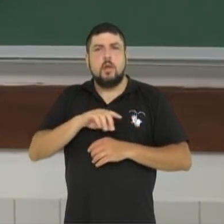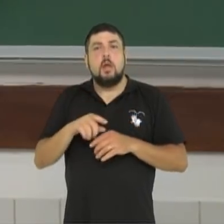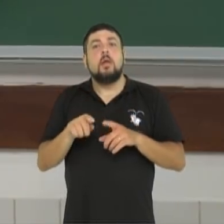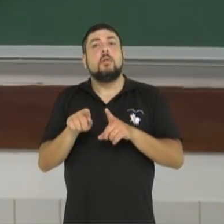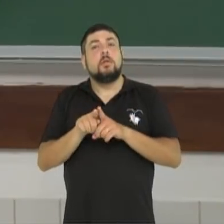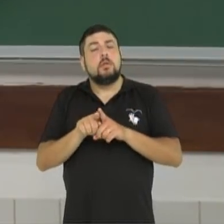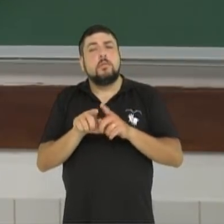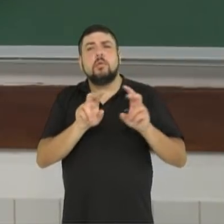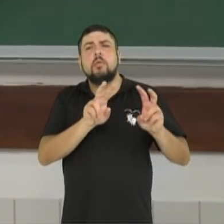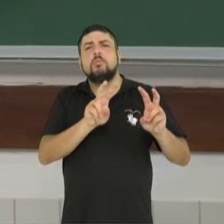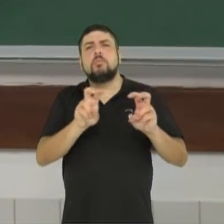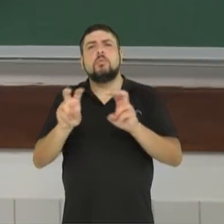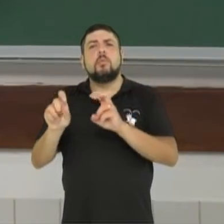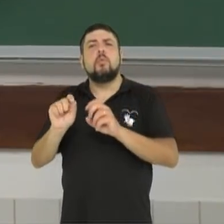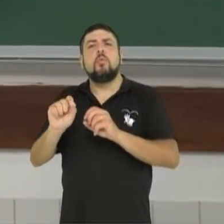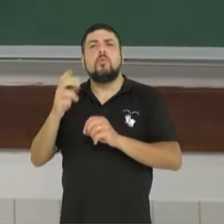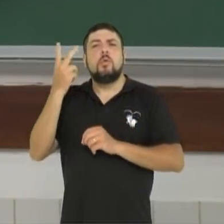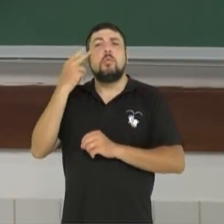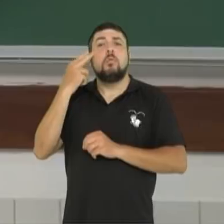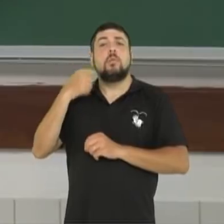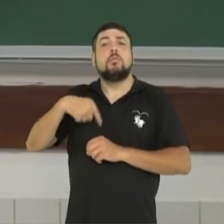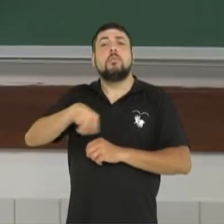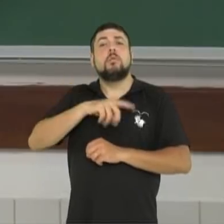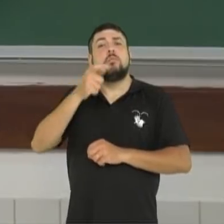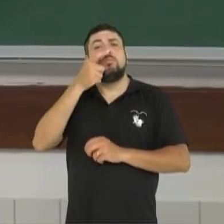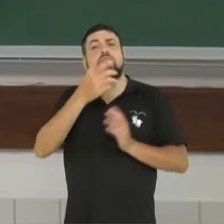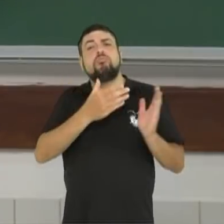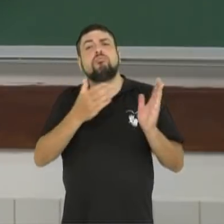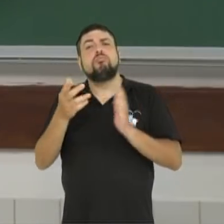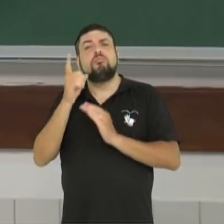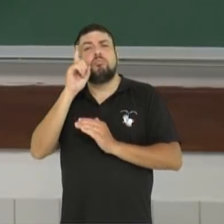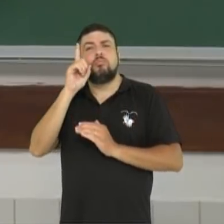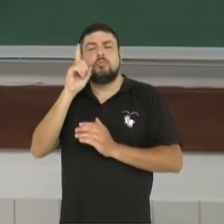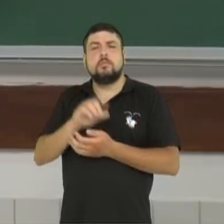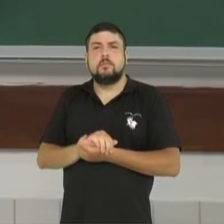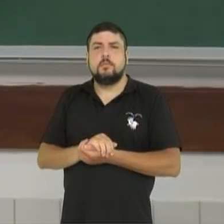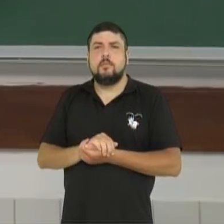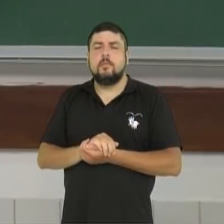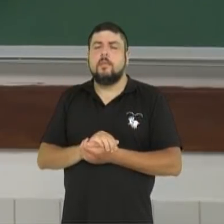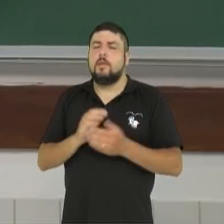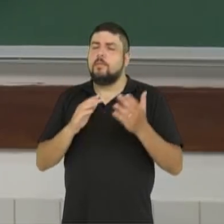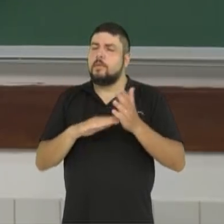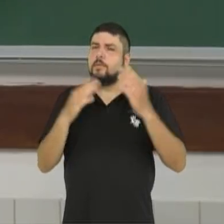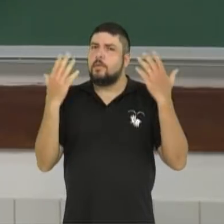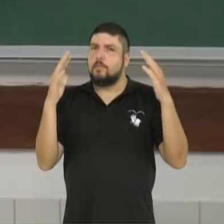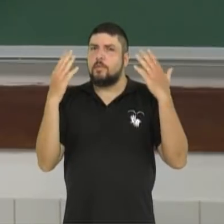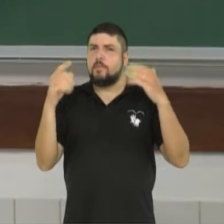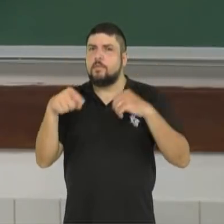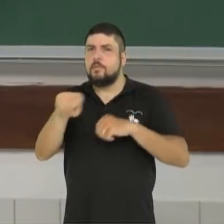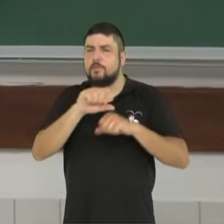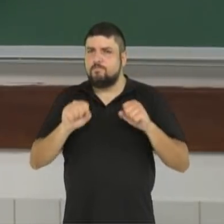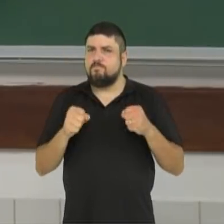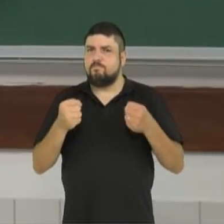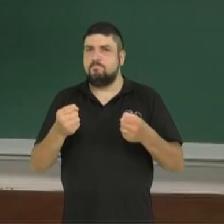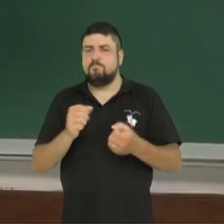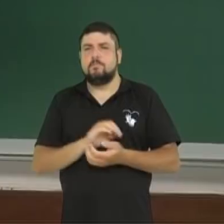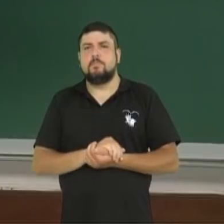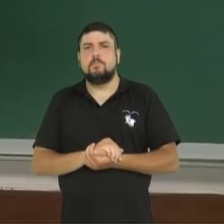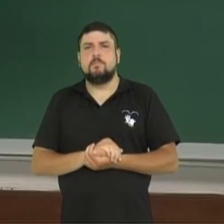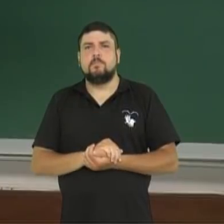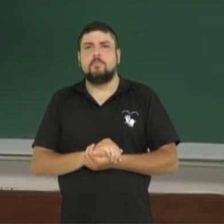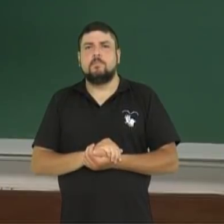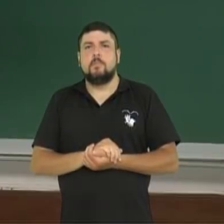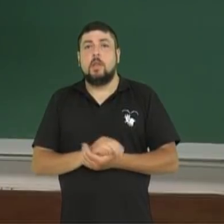que perfazem aí o nosso cotidiano. Então, parabéns por estarem aí nos acompanhando e cuidando do intelecto de vocês. Vamos ver então quais são